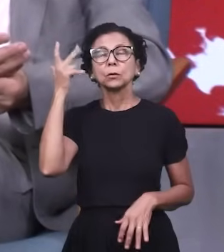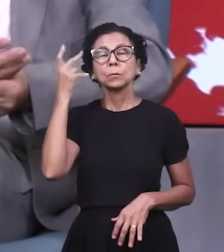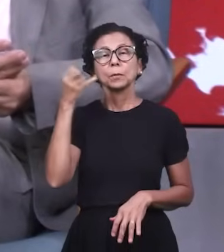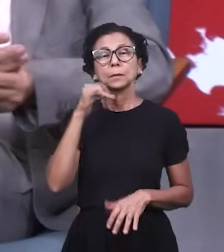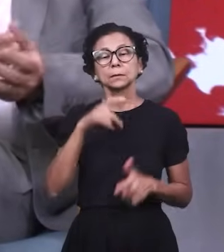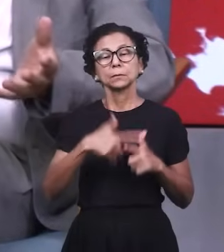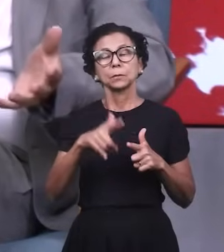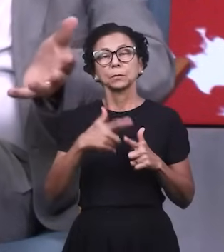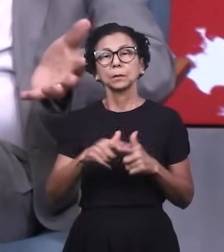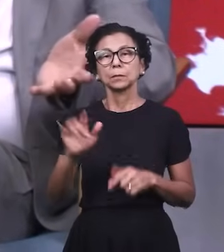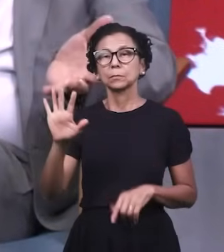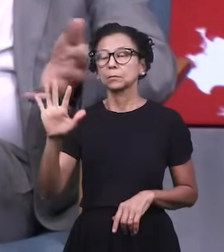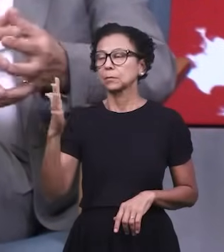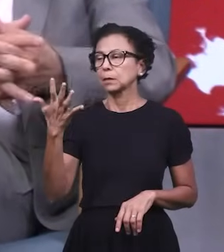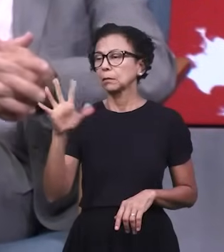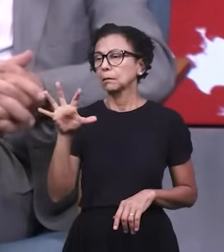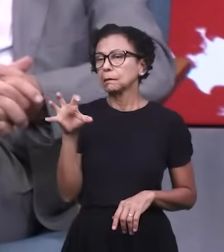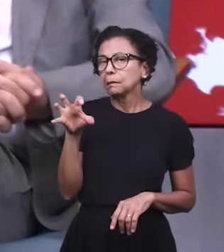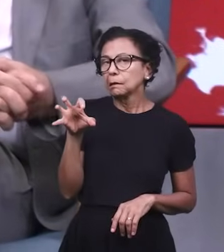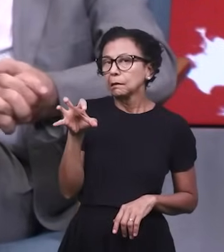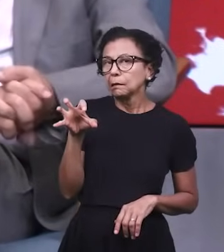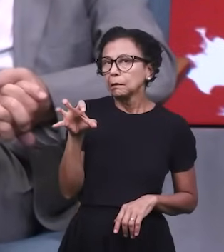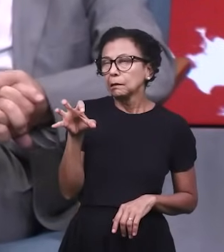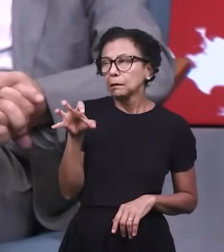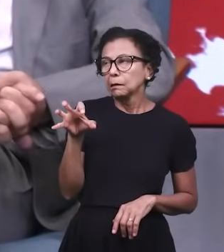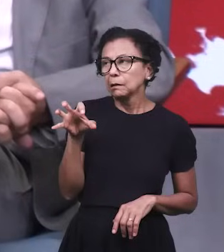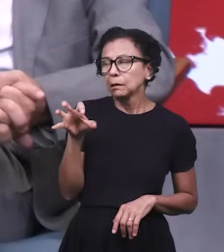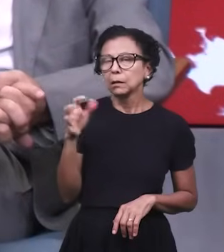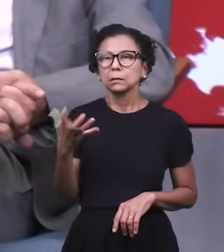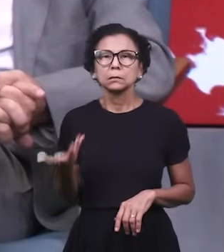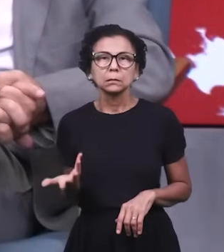mão, ele vai deixar de realizar